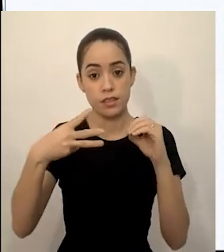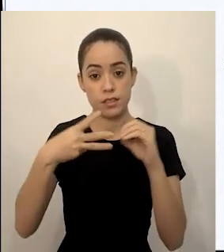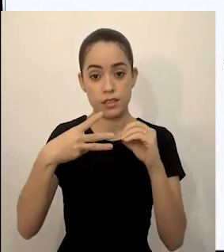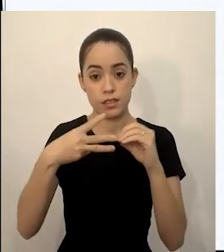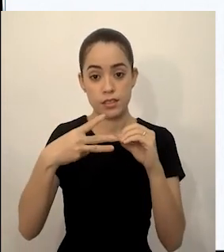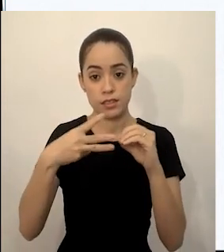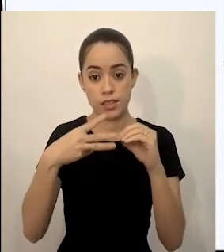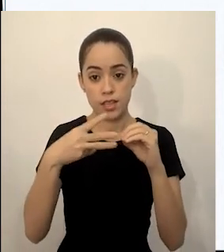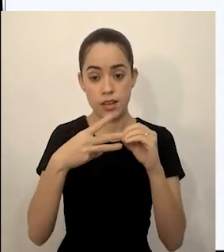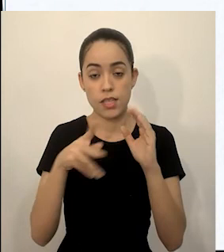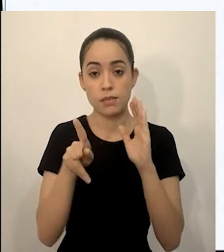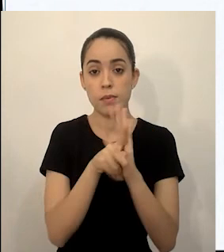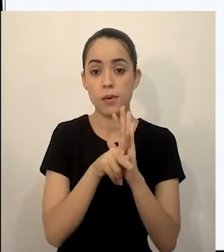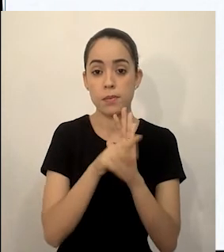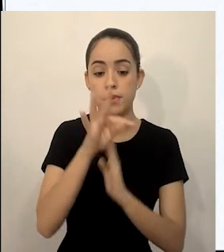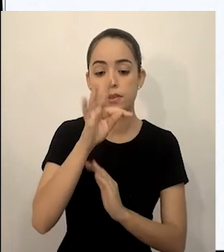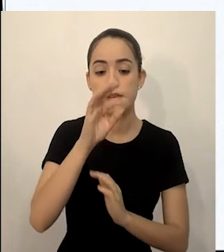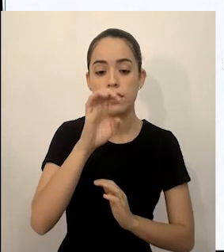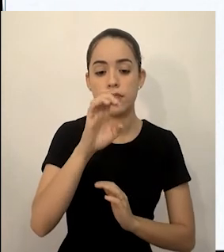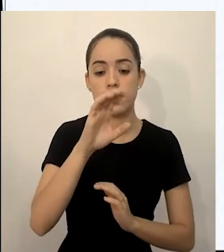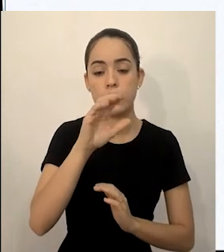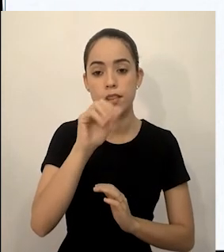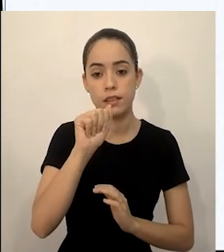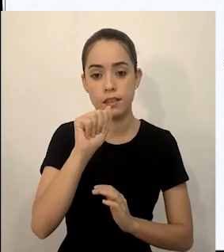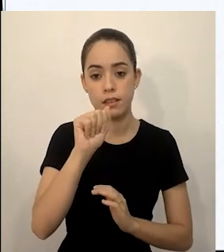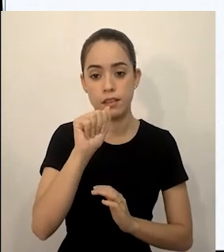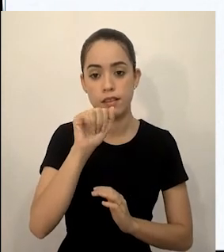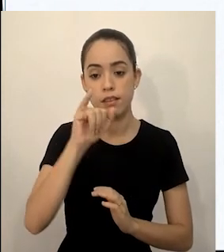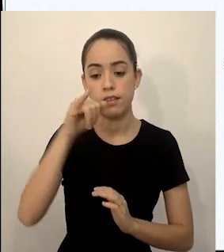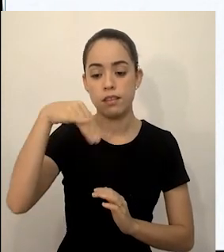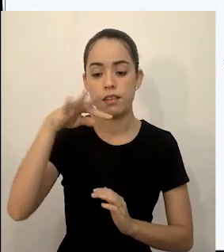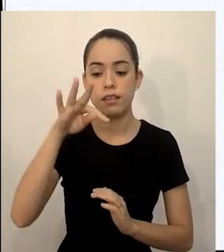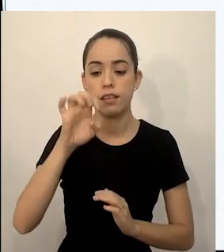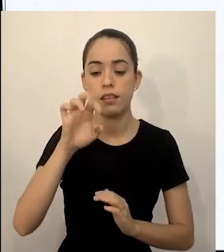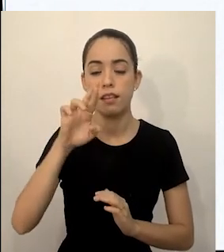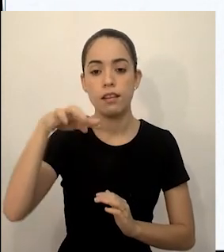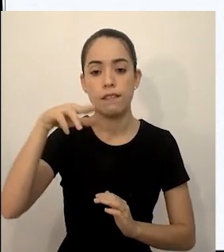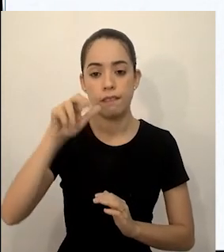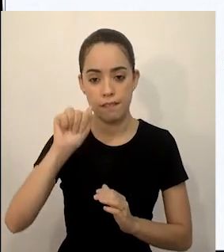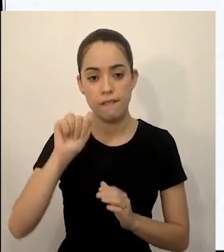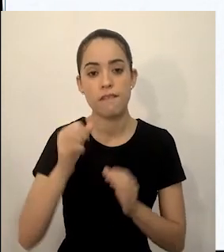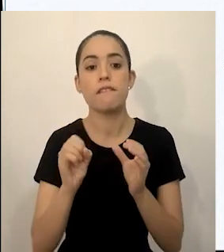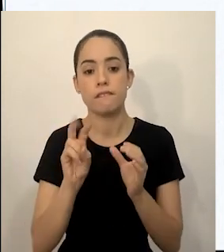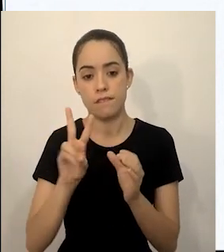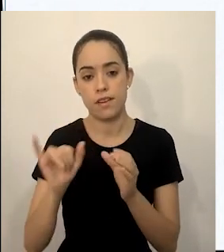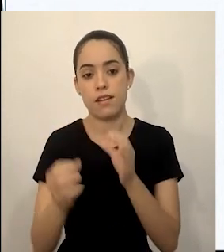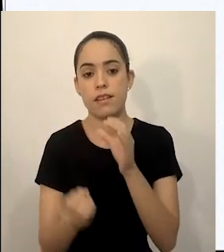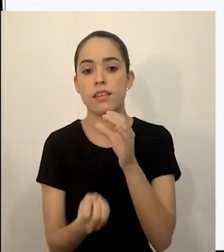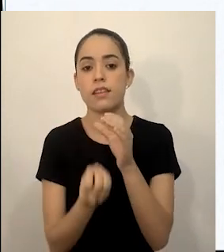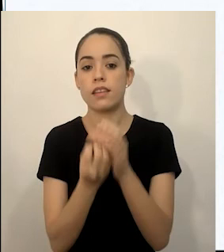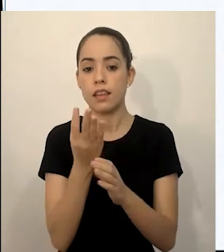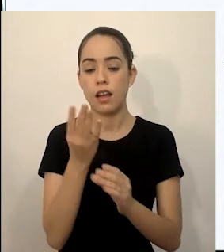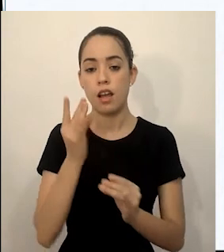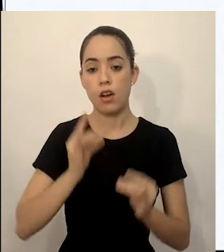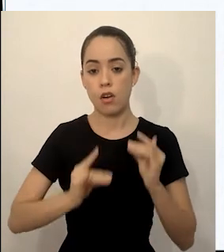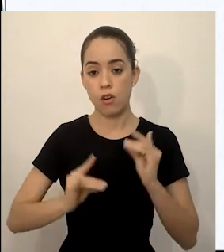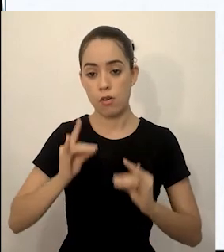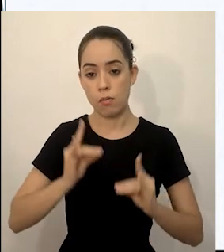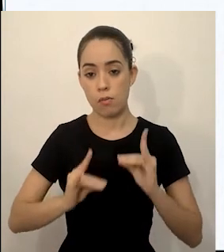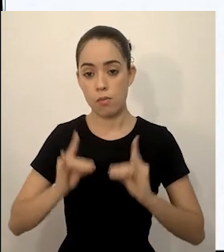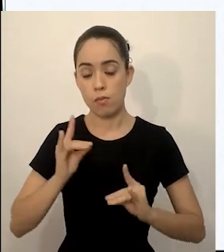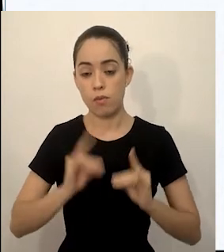onde as células da teca interna produzem os andrógenos, que